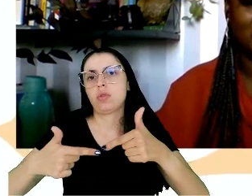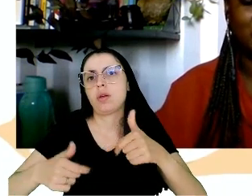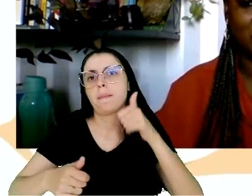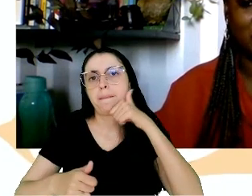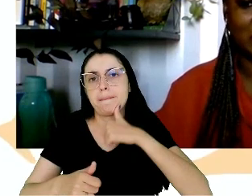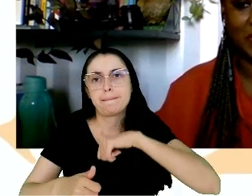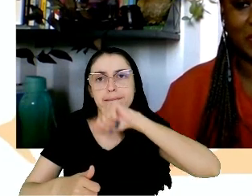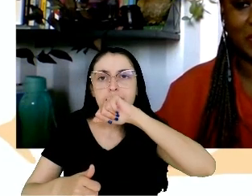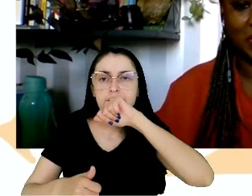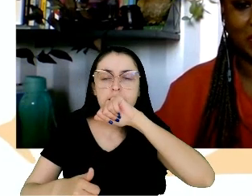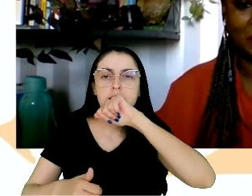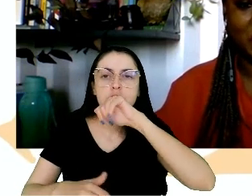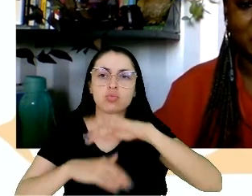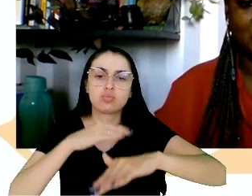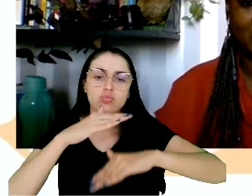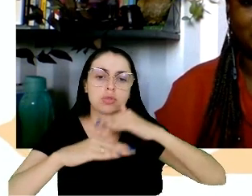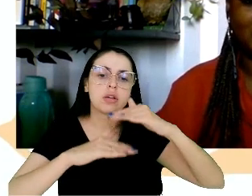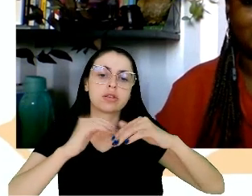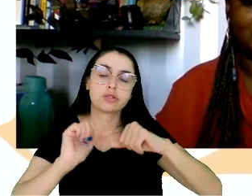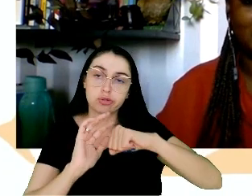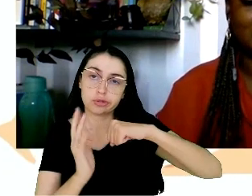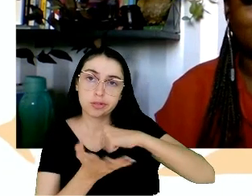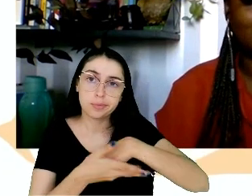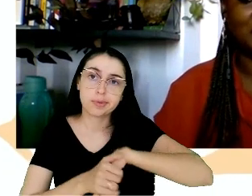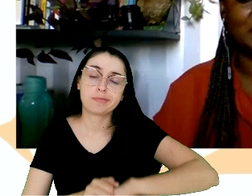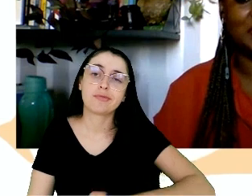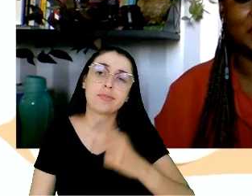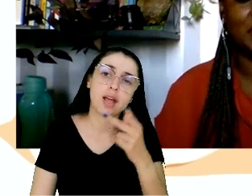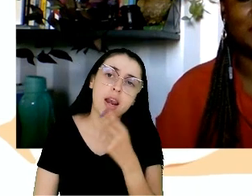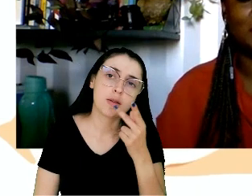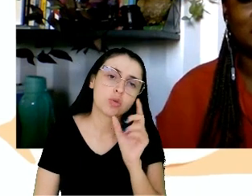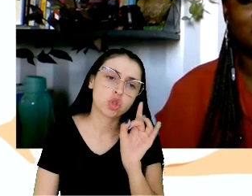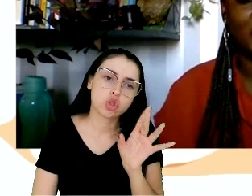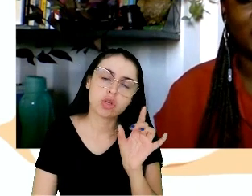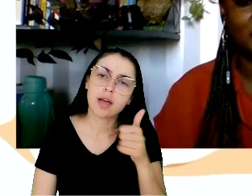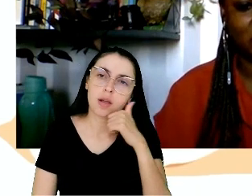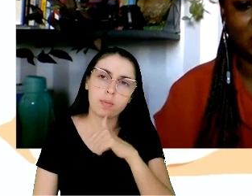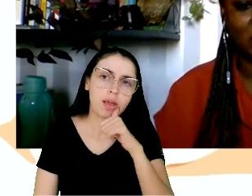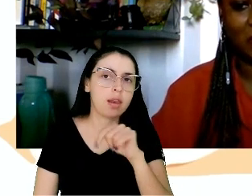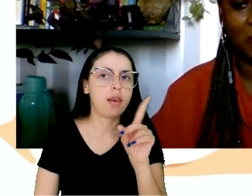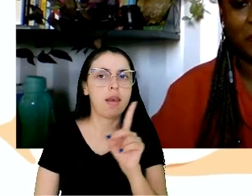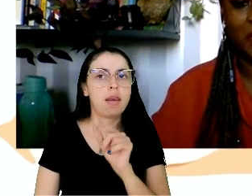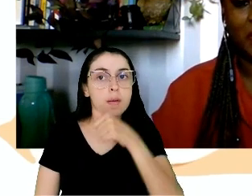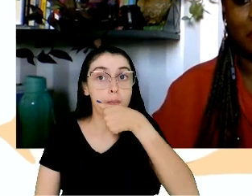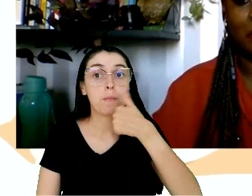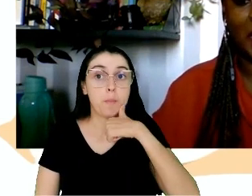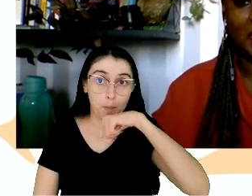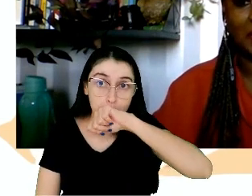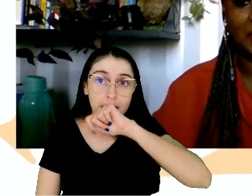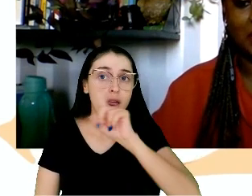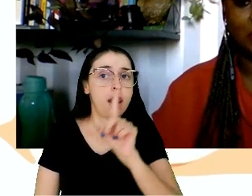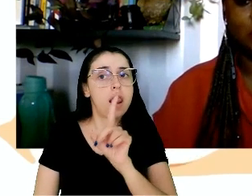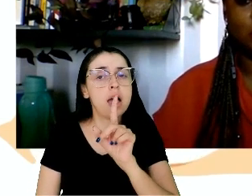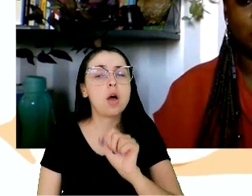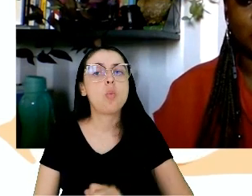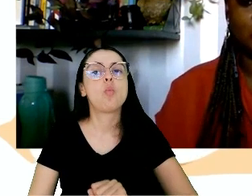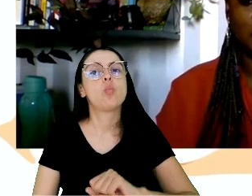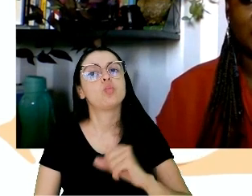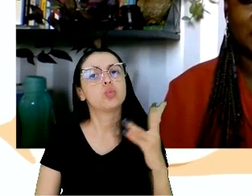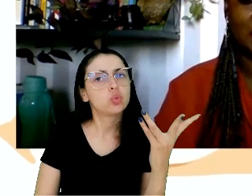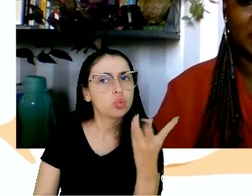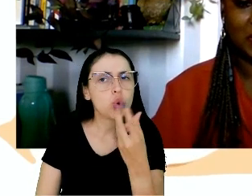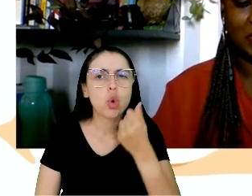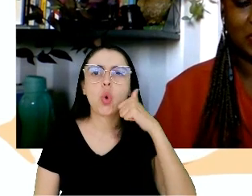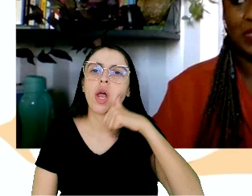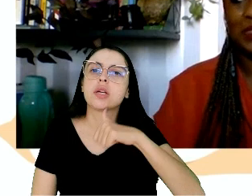mães durante essa pandemia. Porque falamos não apenas das mães, mas das mulheres em geral, mas tudo que